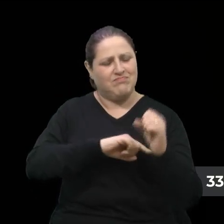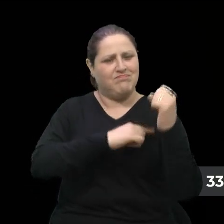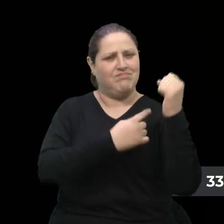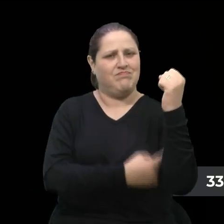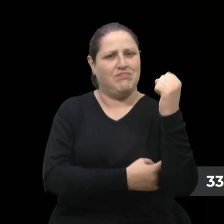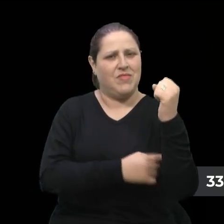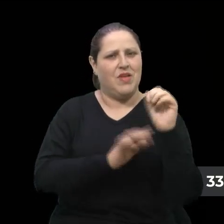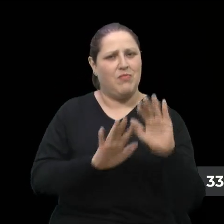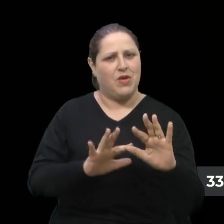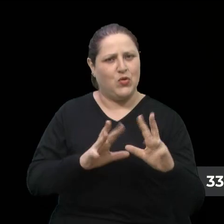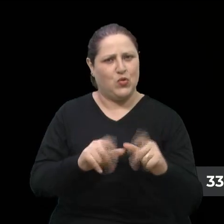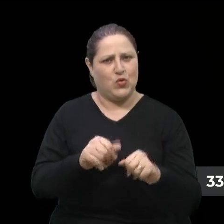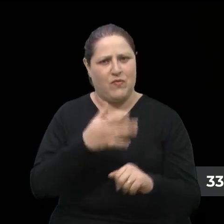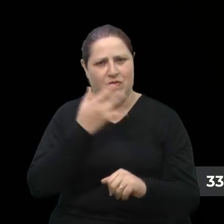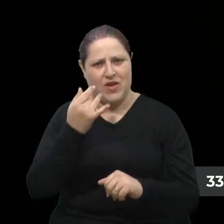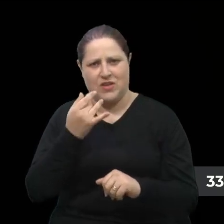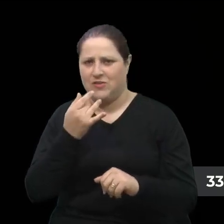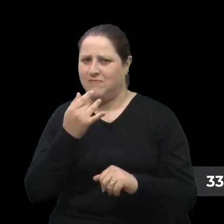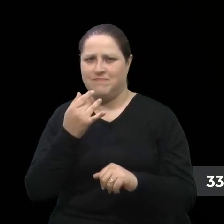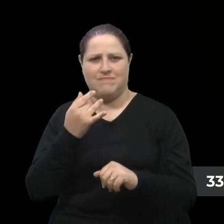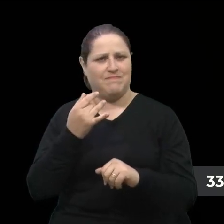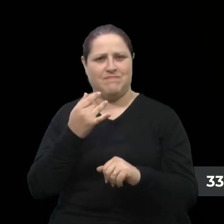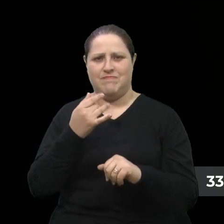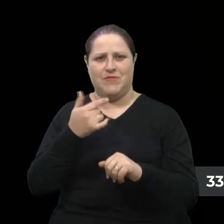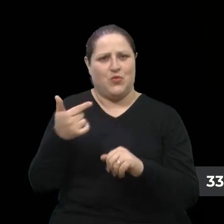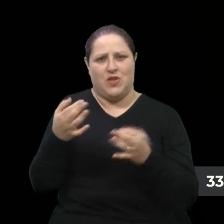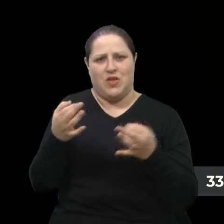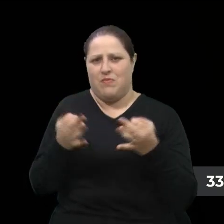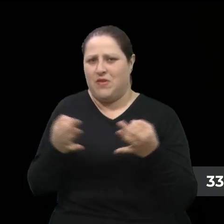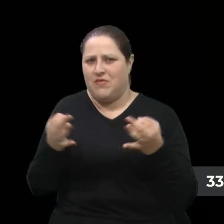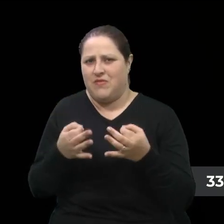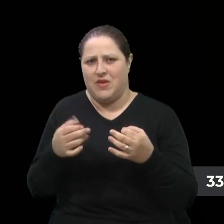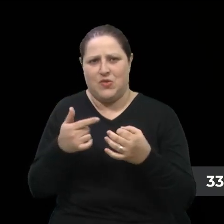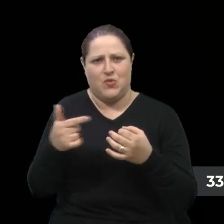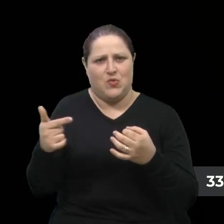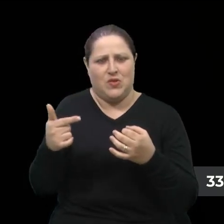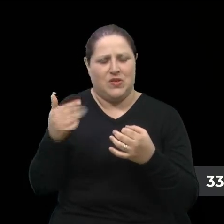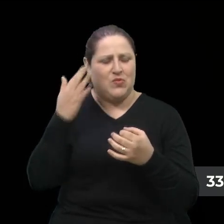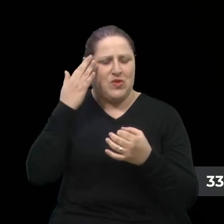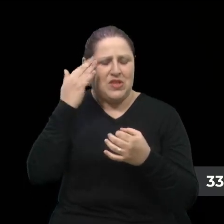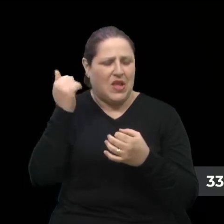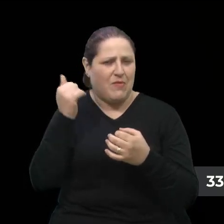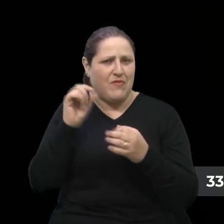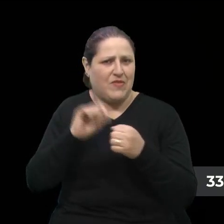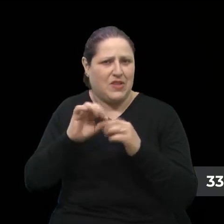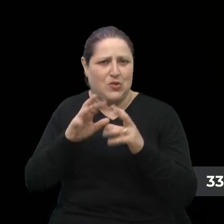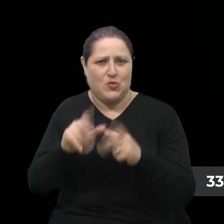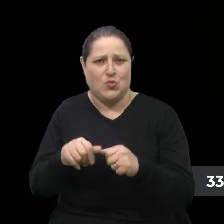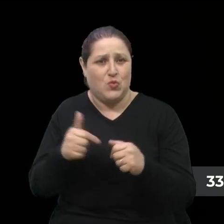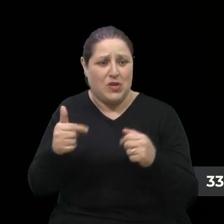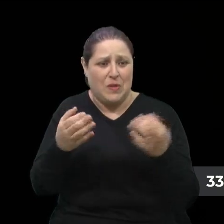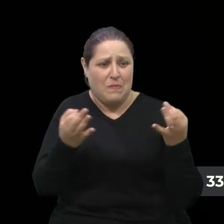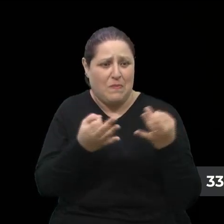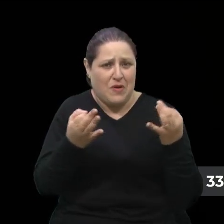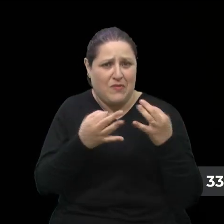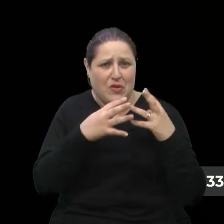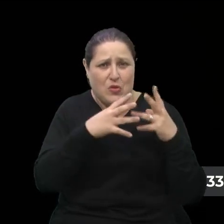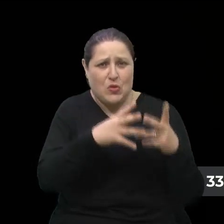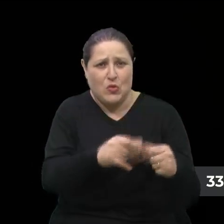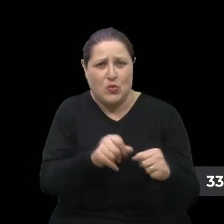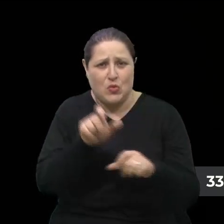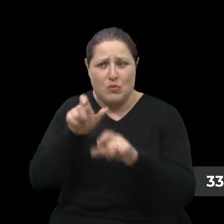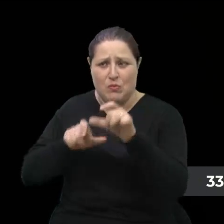tão fácil quanto parece. Não somos perfeitos, não sabemos fazer tudo e não somos bons em tudo como muitas pessoas